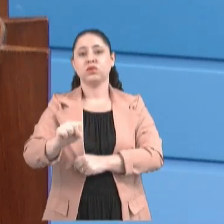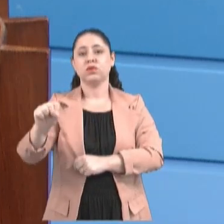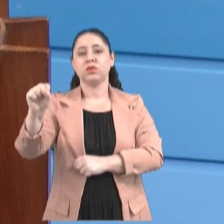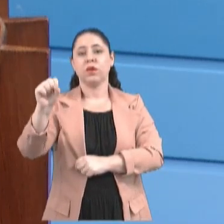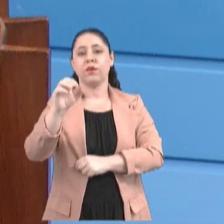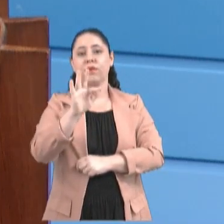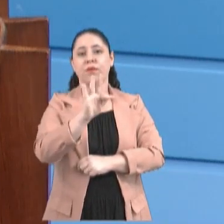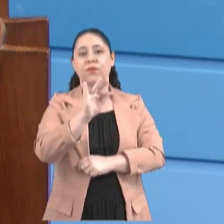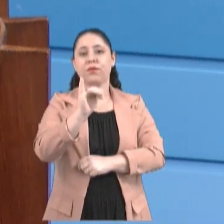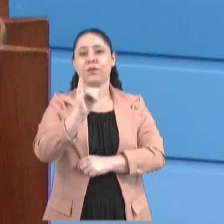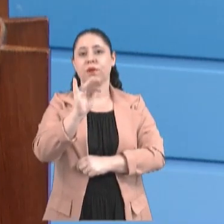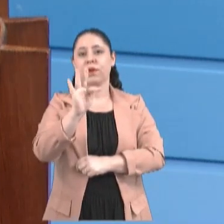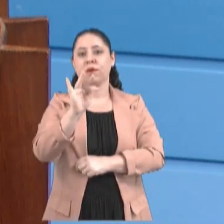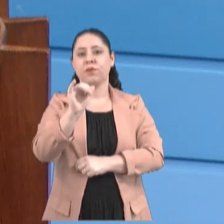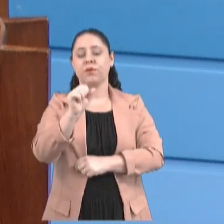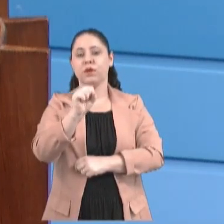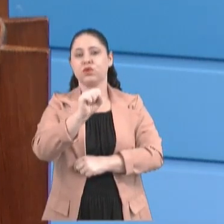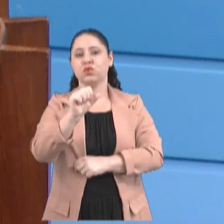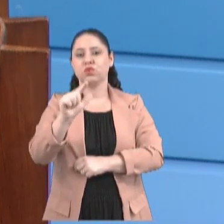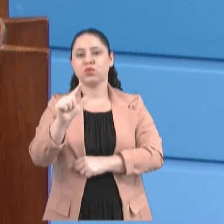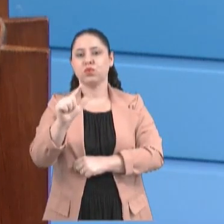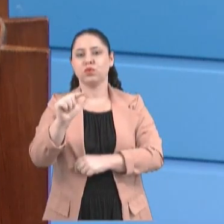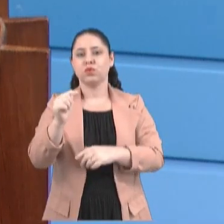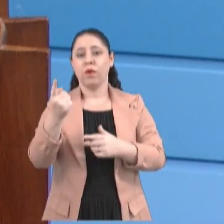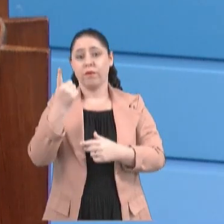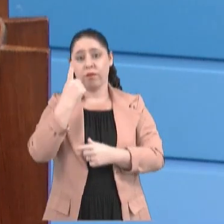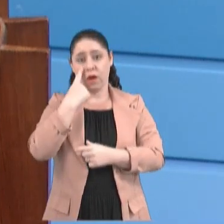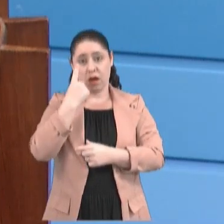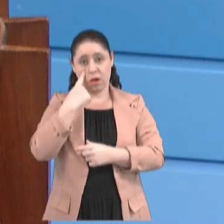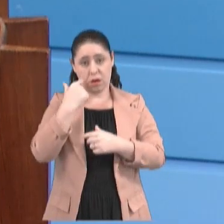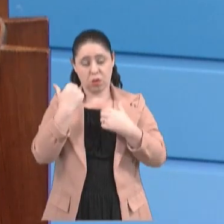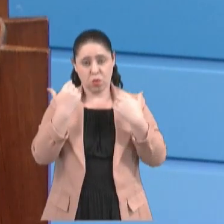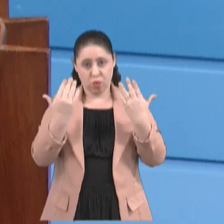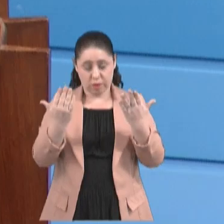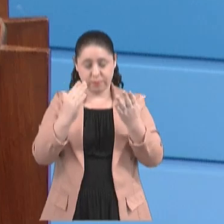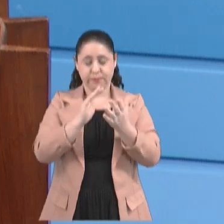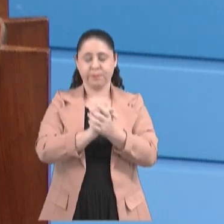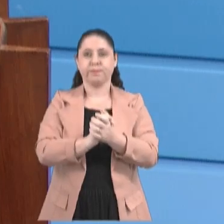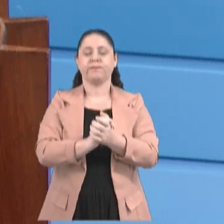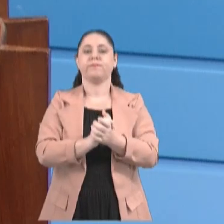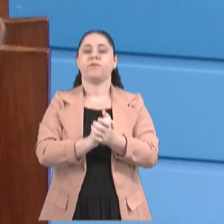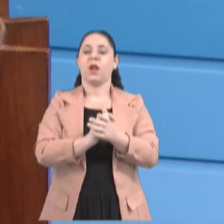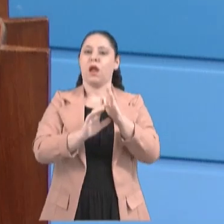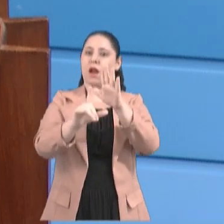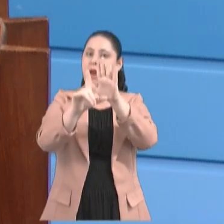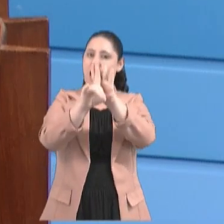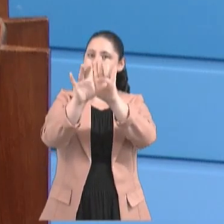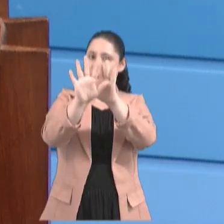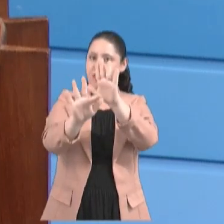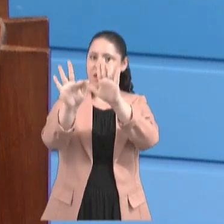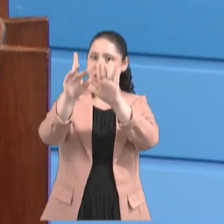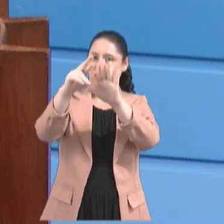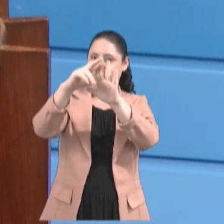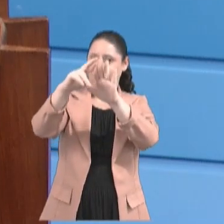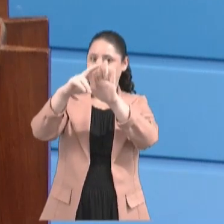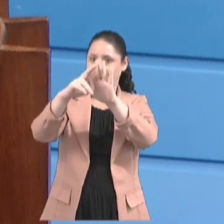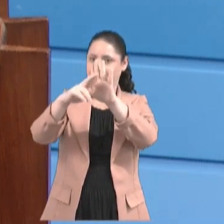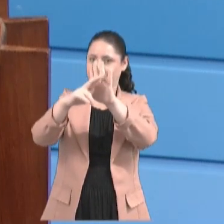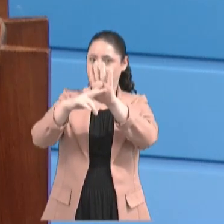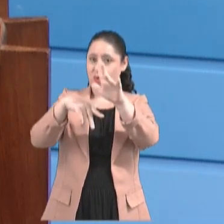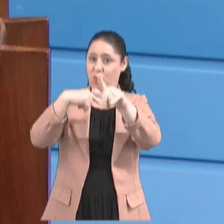FIFASul. Vejamos, a lei federal que regulamenta